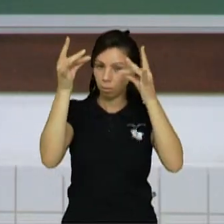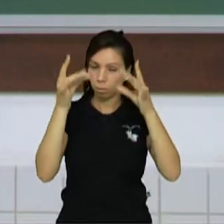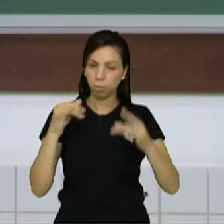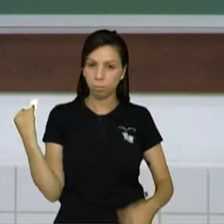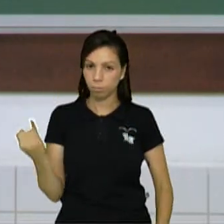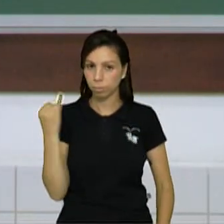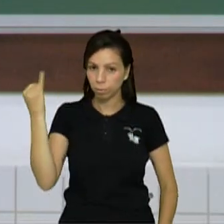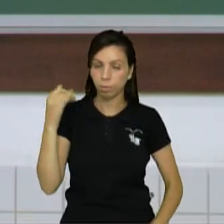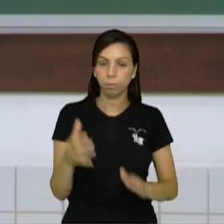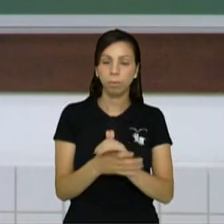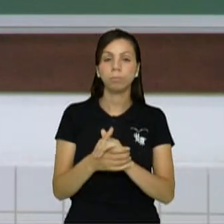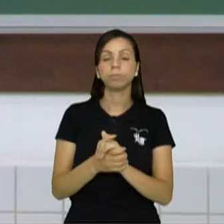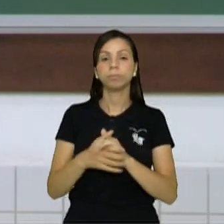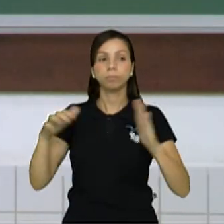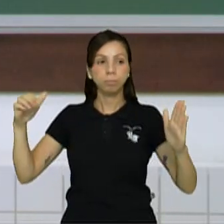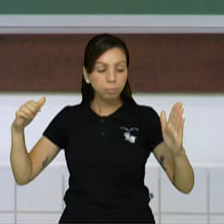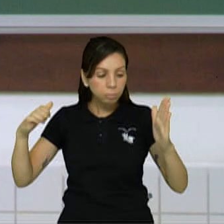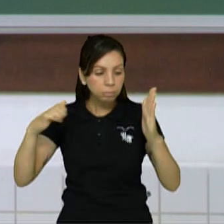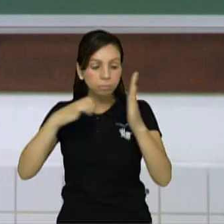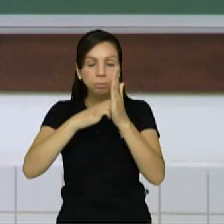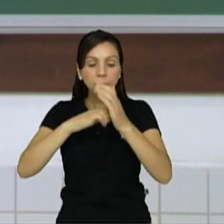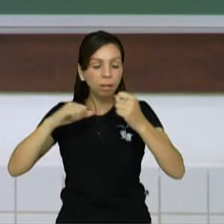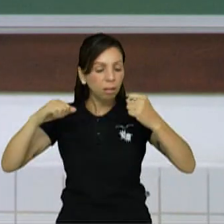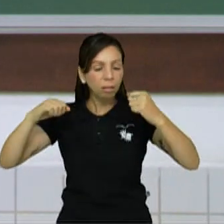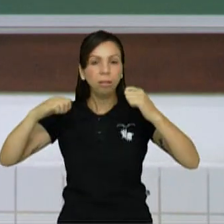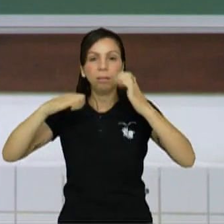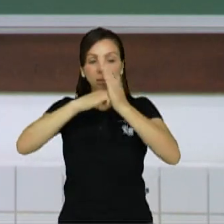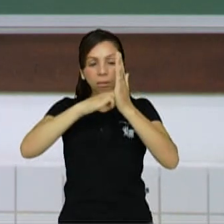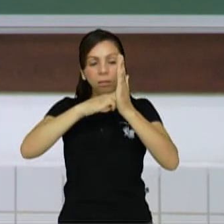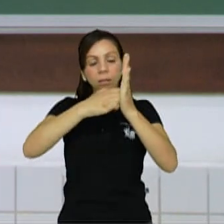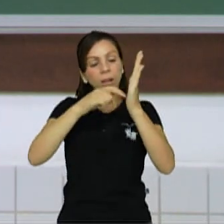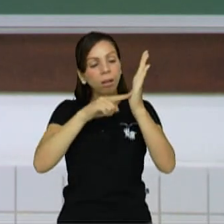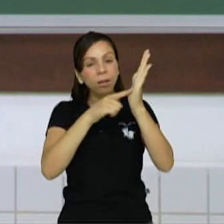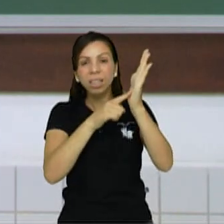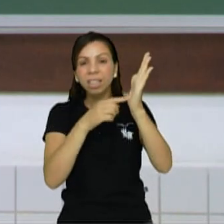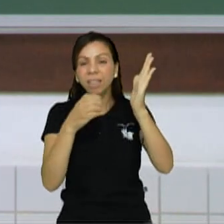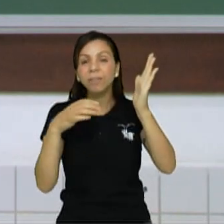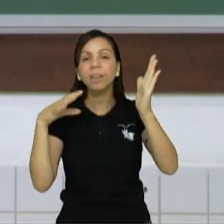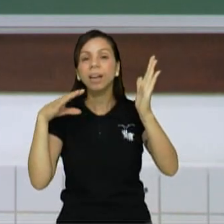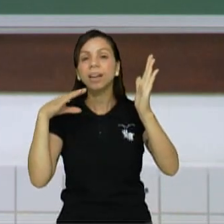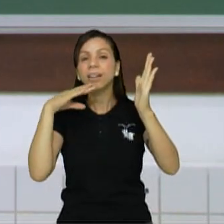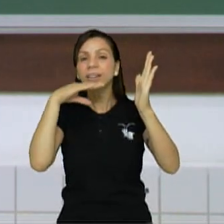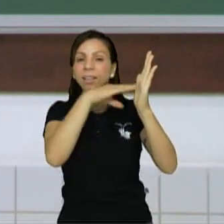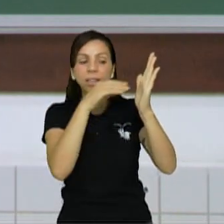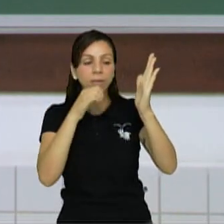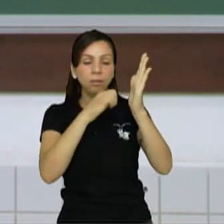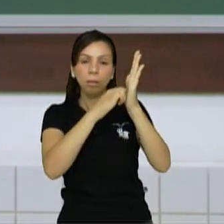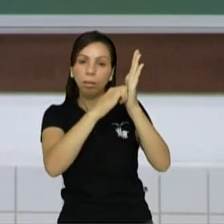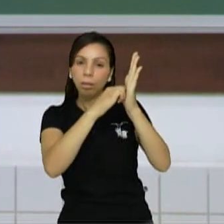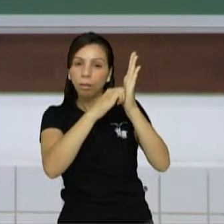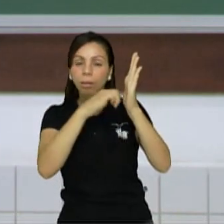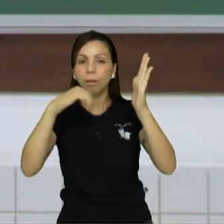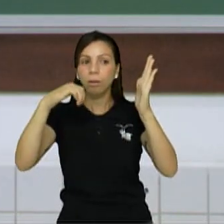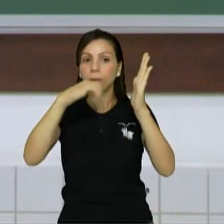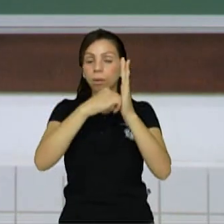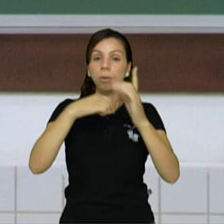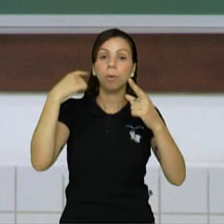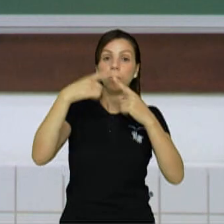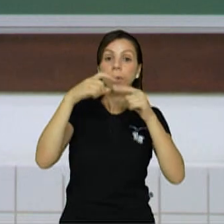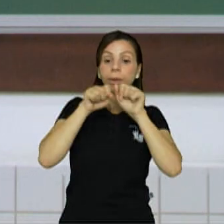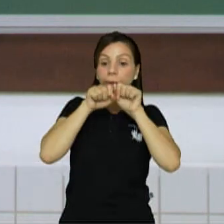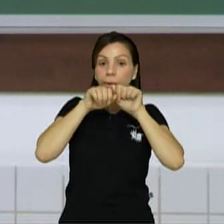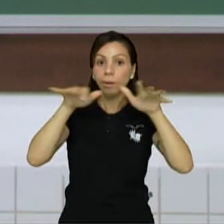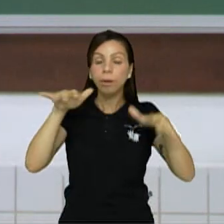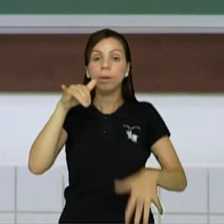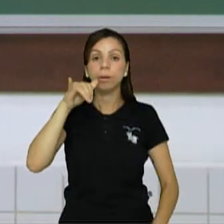importante, durante a colisão, esquenta, né, no local do contato, pessoal, vai esquentar um pouco. Por quê? Dissipação de